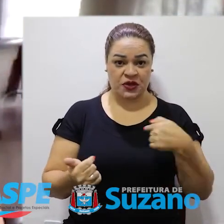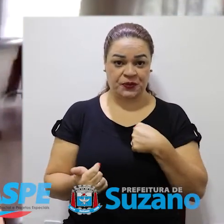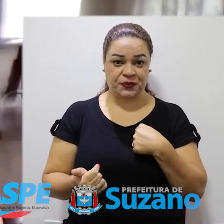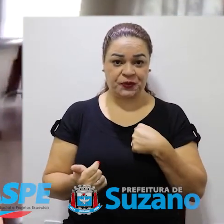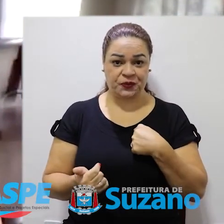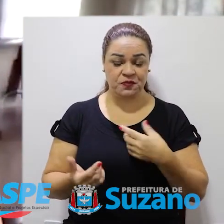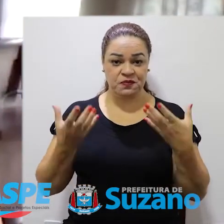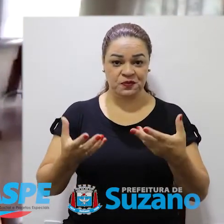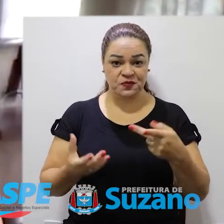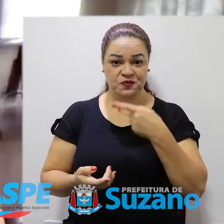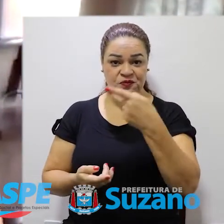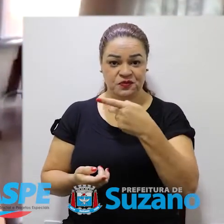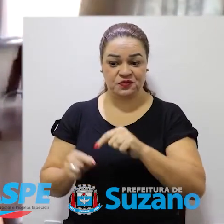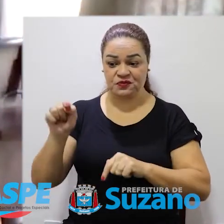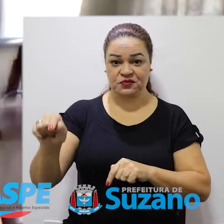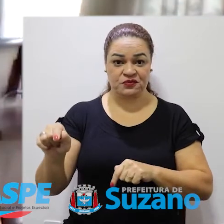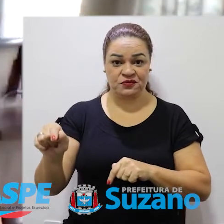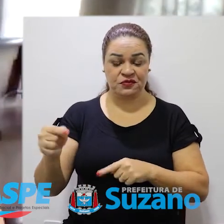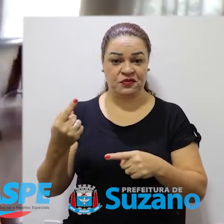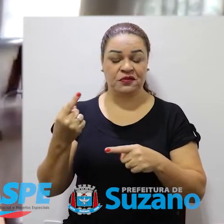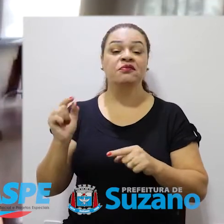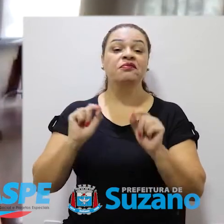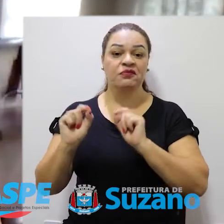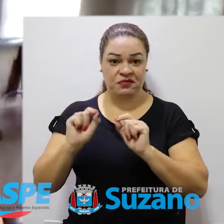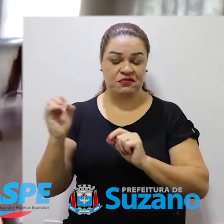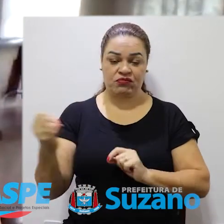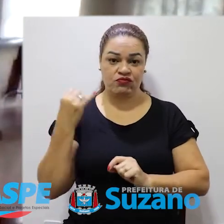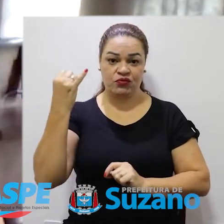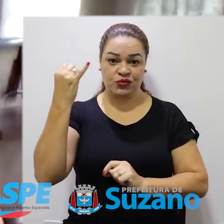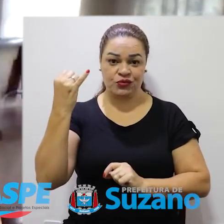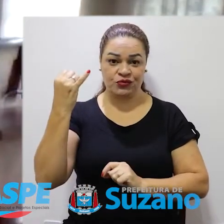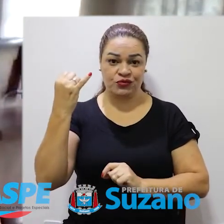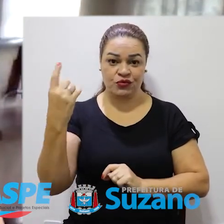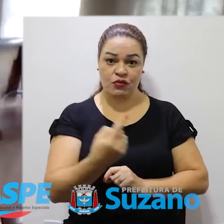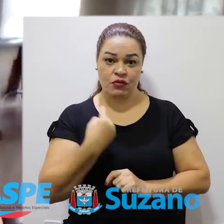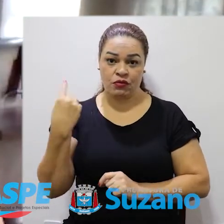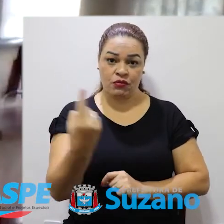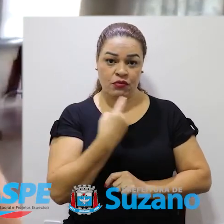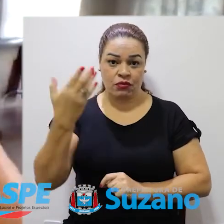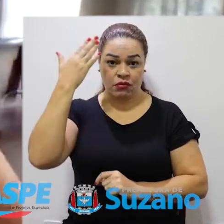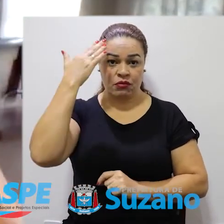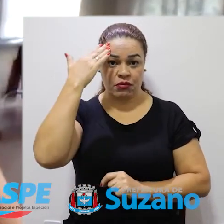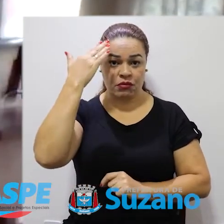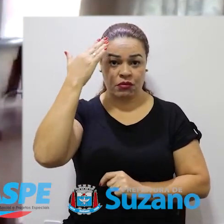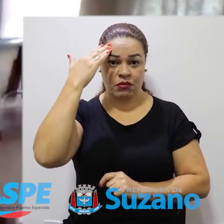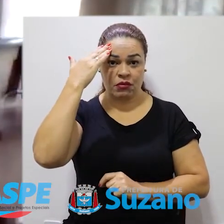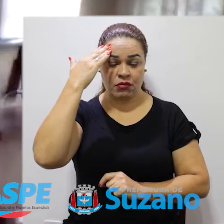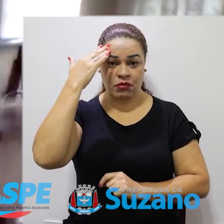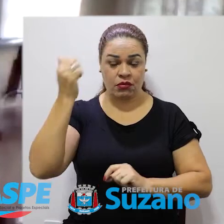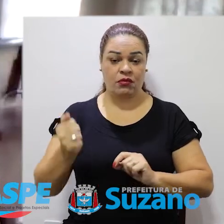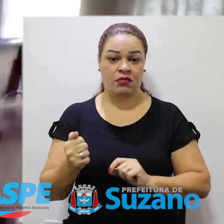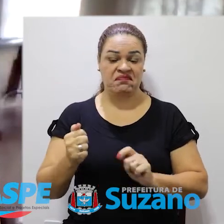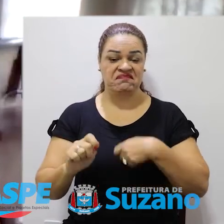eu queria falar para vocês que é importante a gente entender língua de sinais. Isso